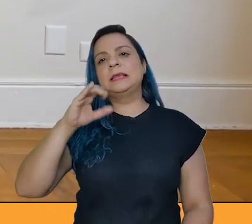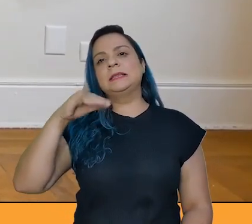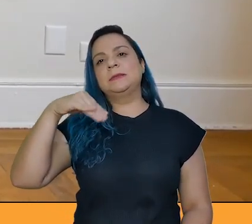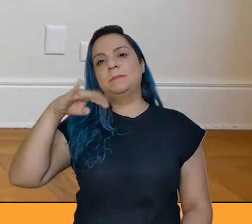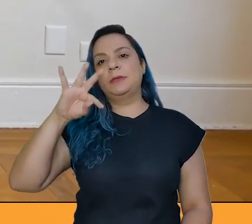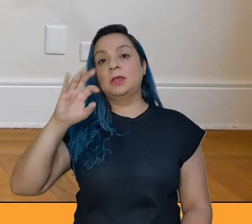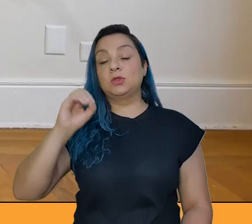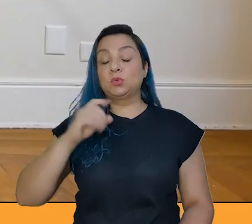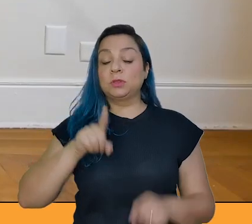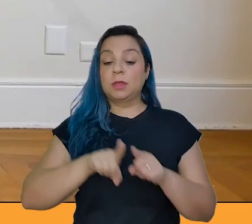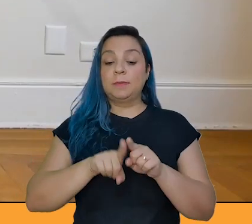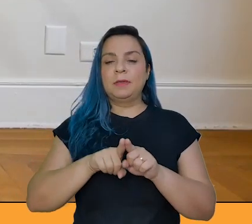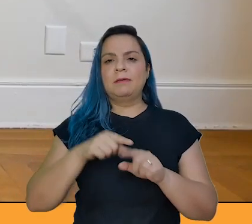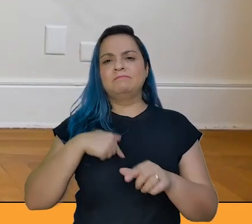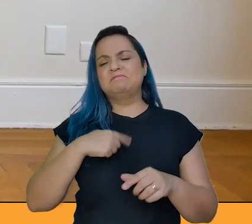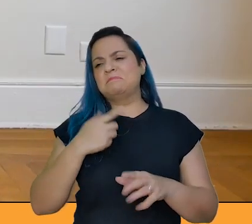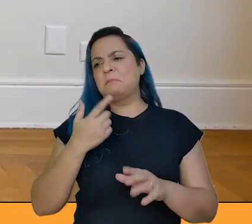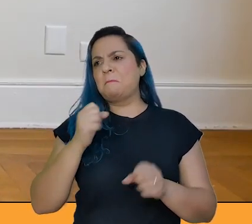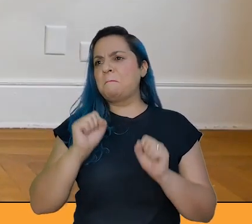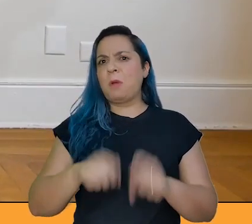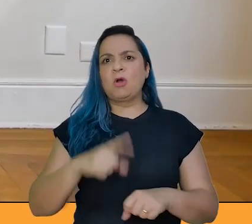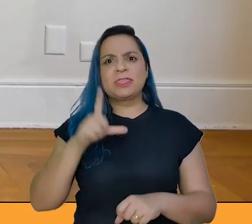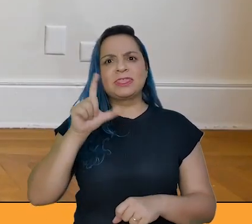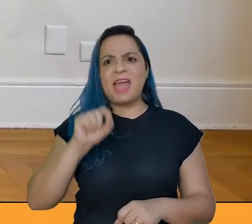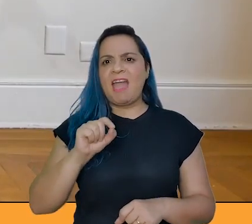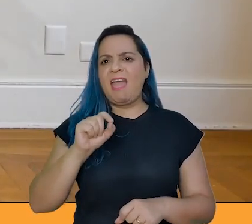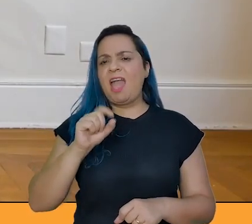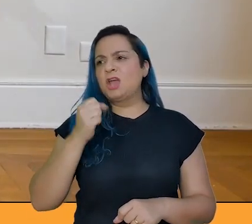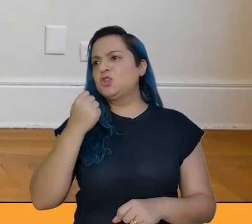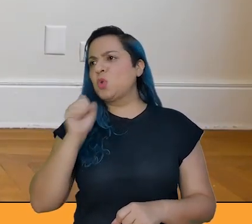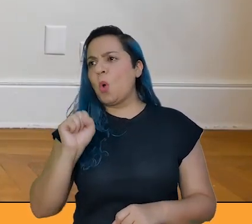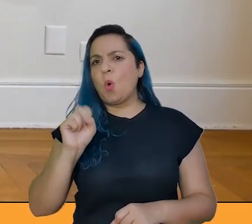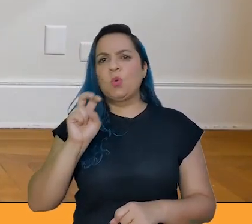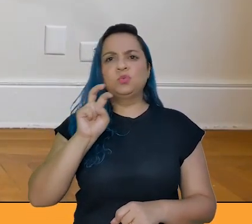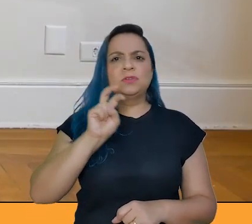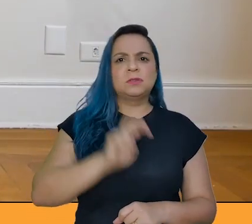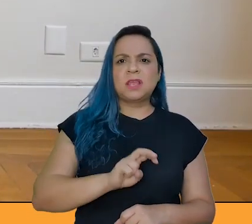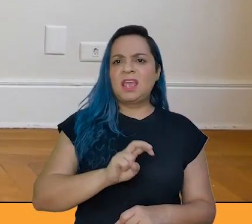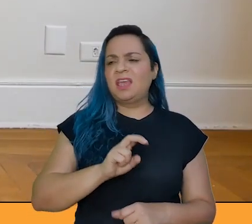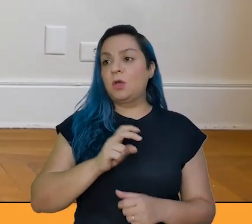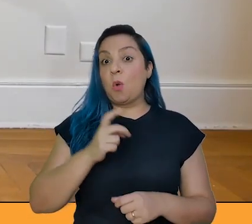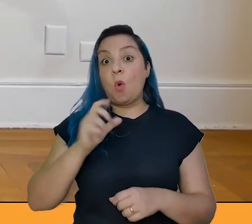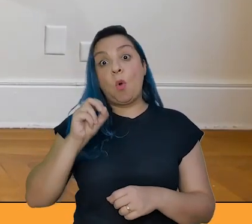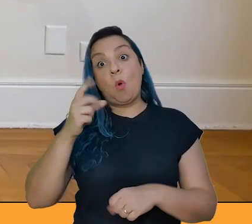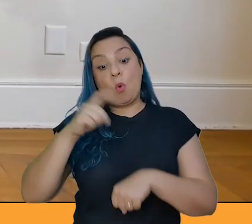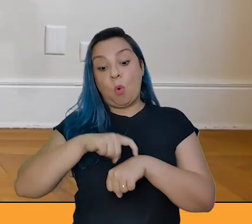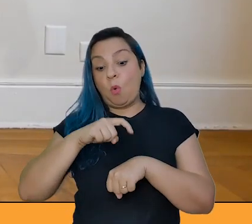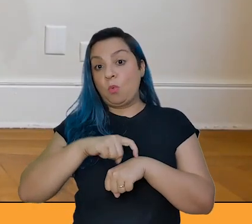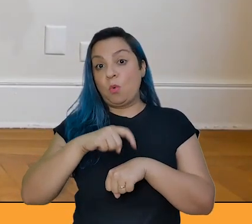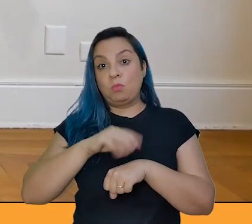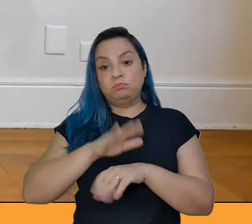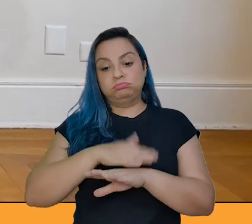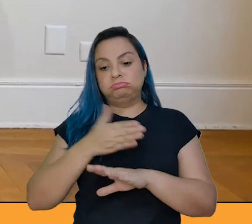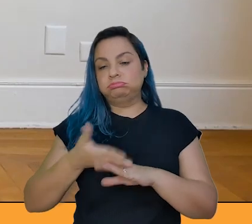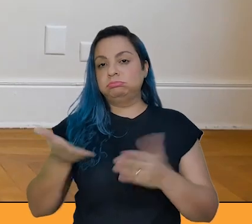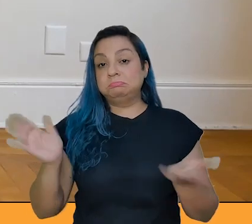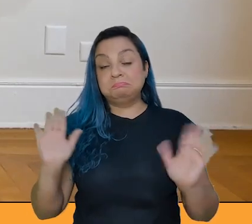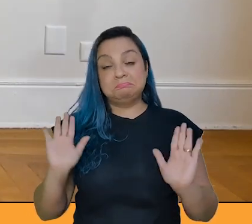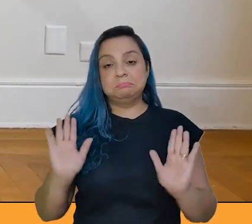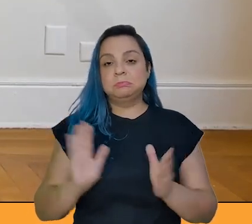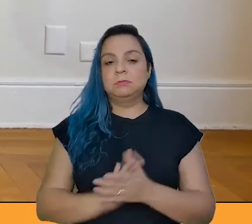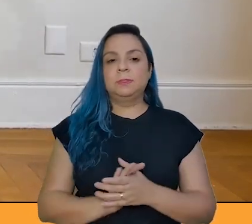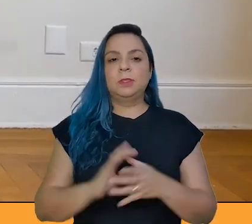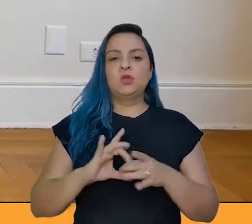pode fazer dinâmicas de 10 vezes, 5 vezes, 8 vezes, ou você pode ir contando os tempos. Dá